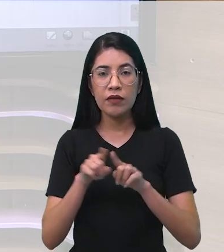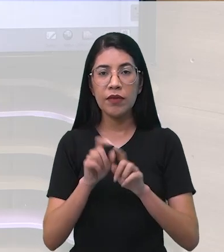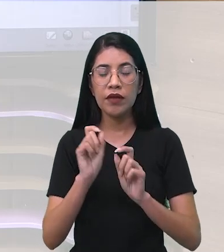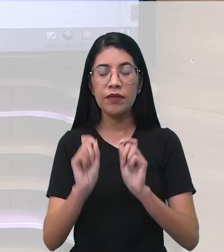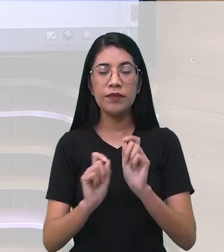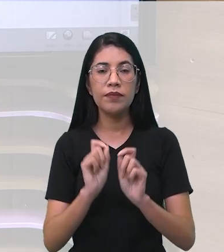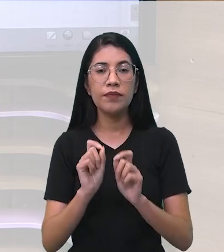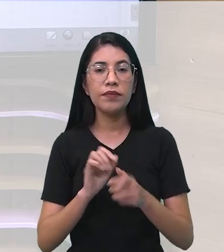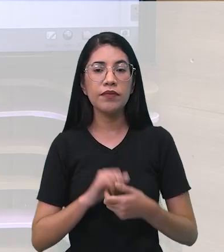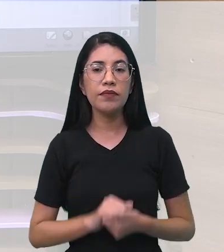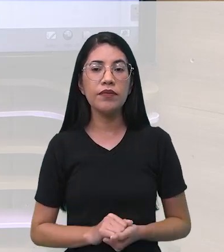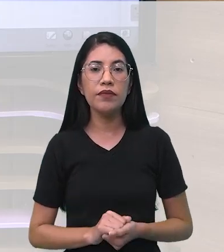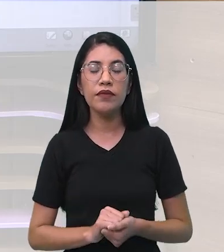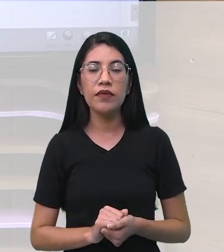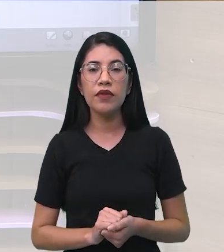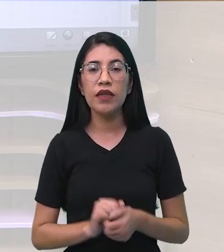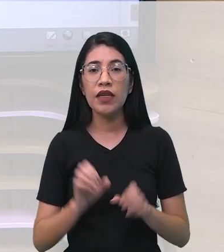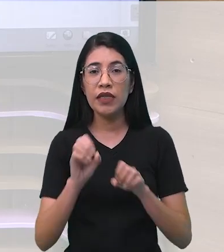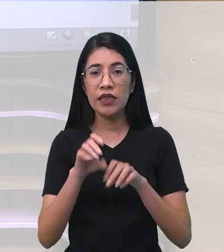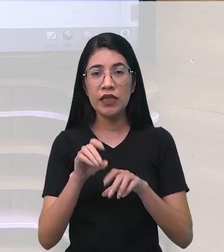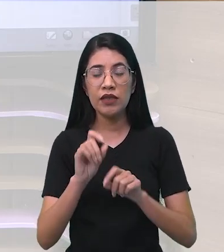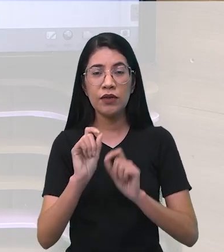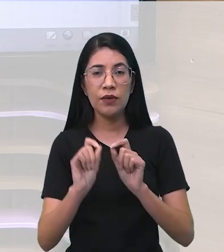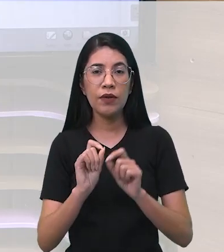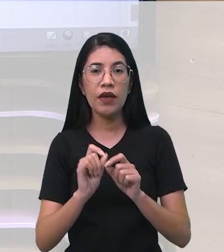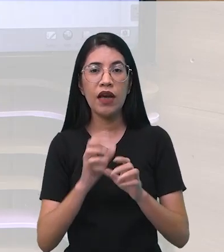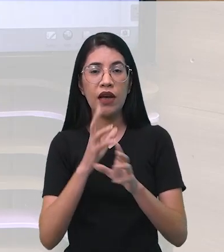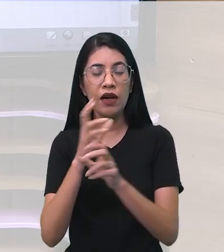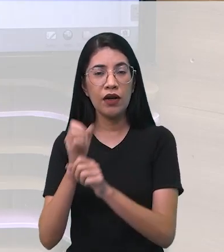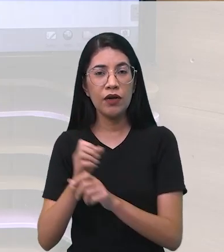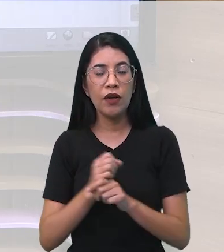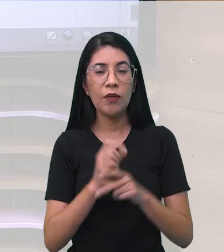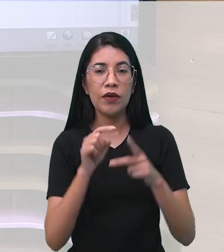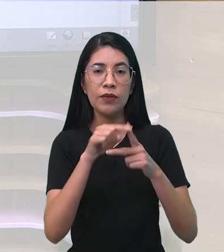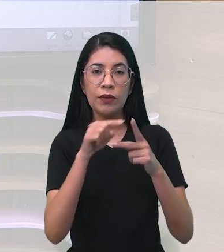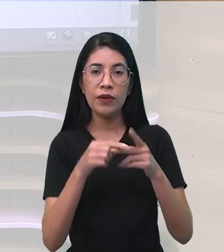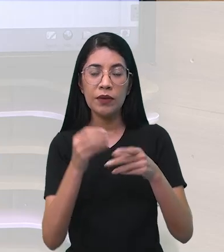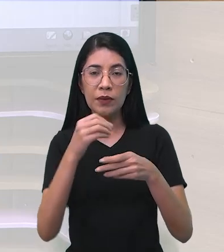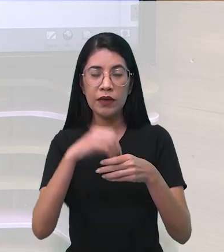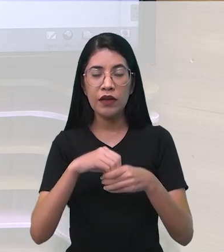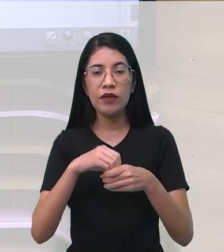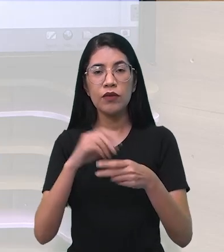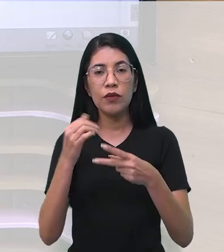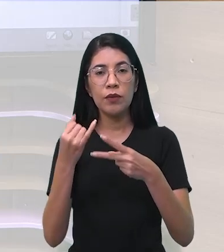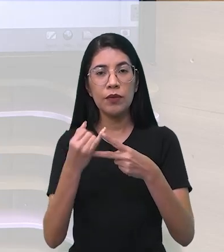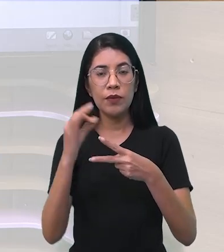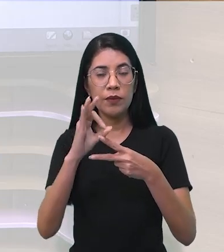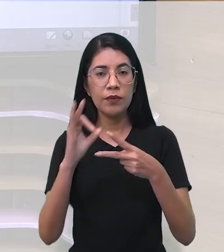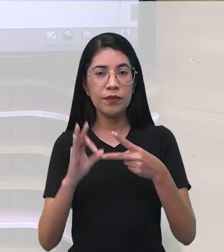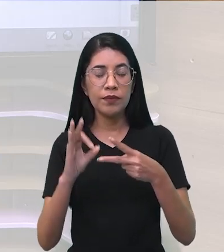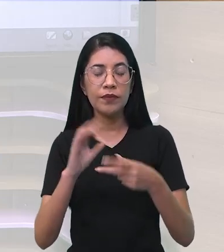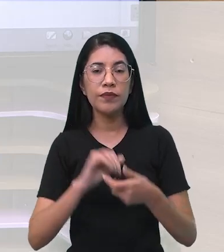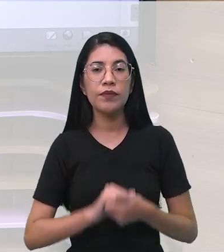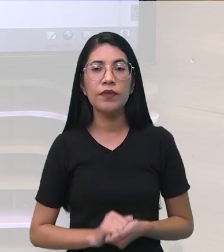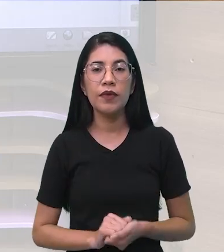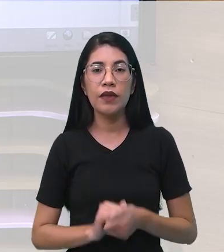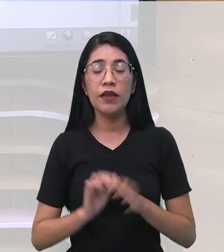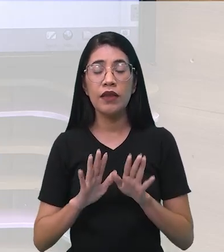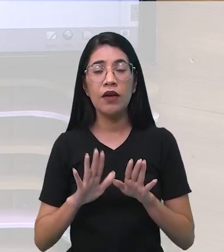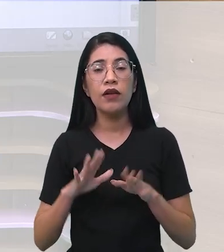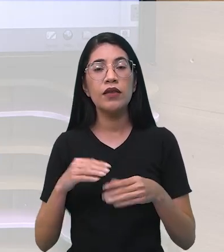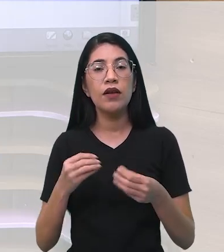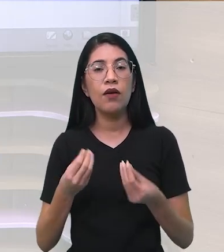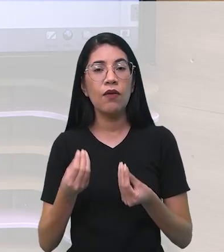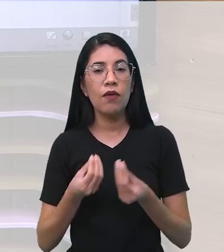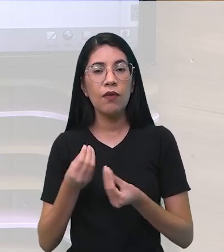unidade 1, que nós trabalhamos aí a soma dos ângulos internos de um polígono regular, tá? Então, para lembrar